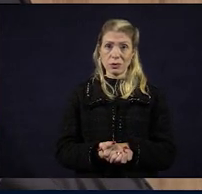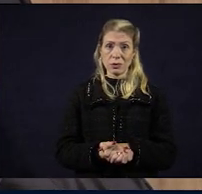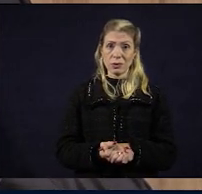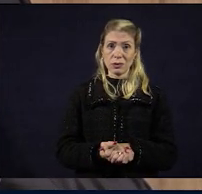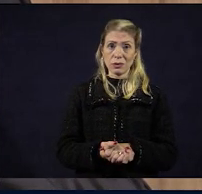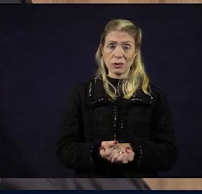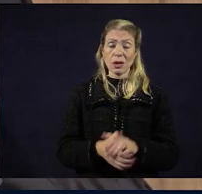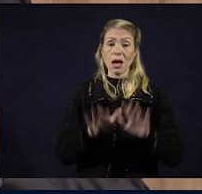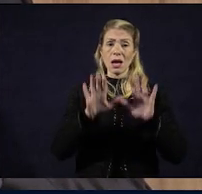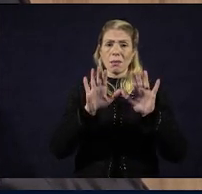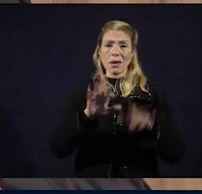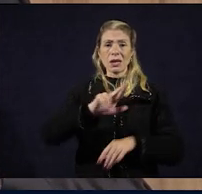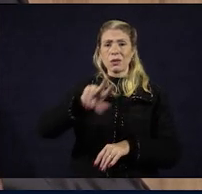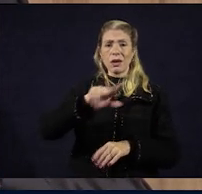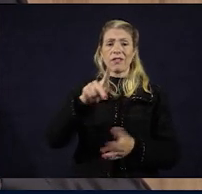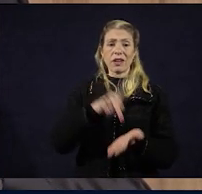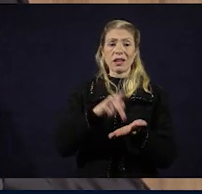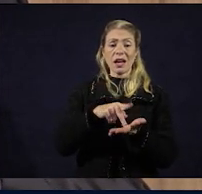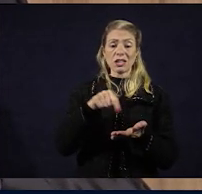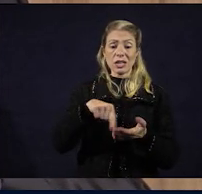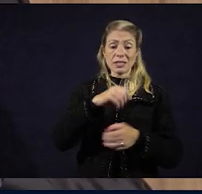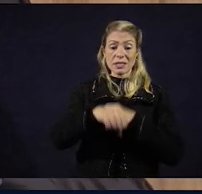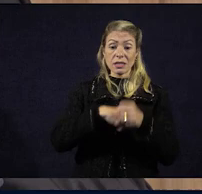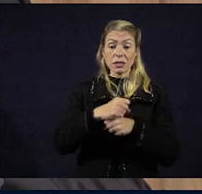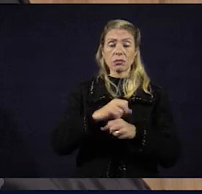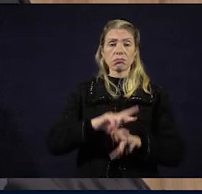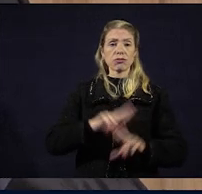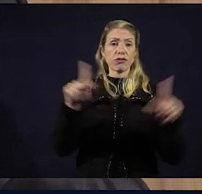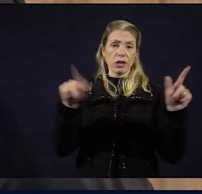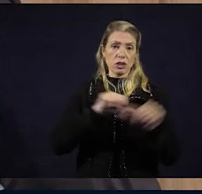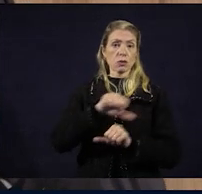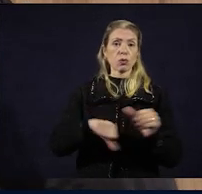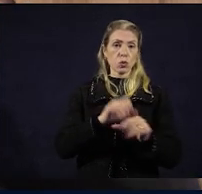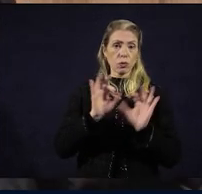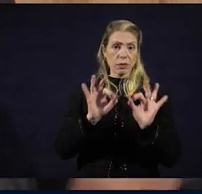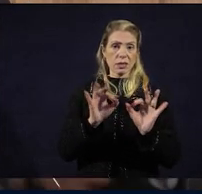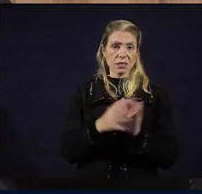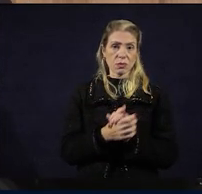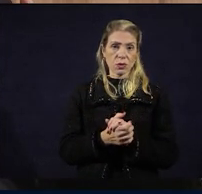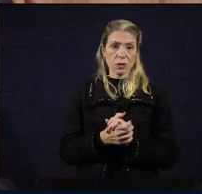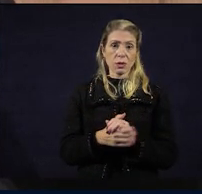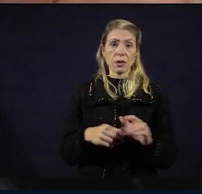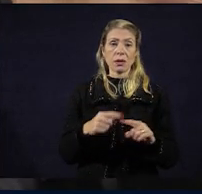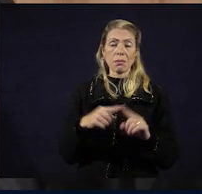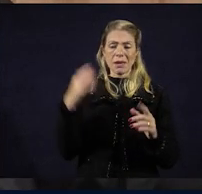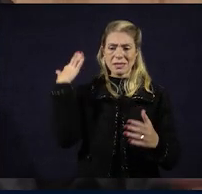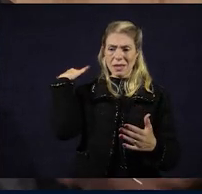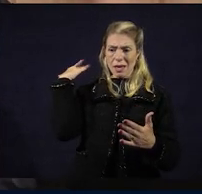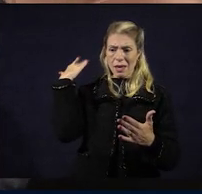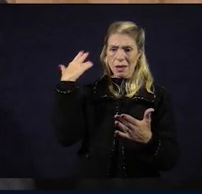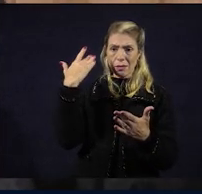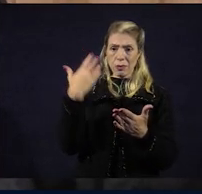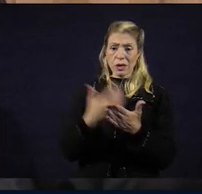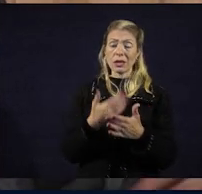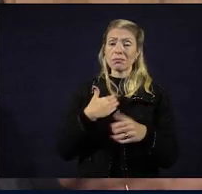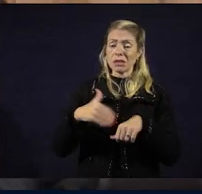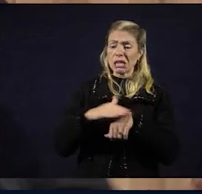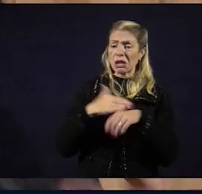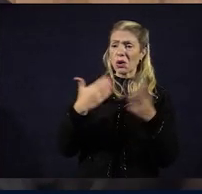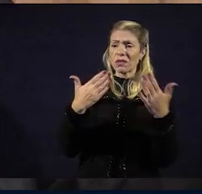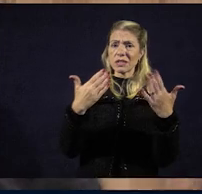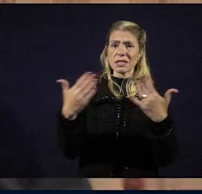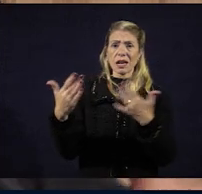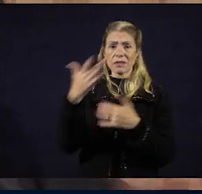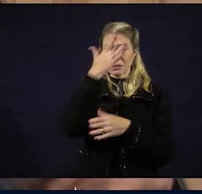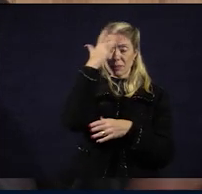isso não é uma verdade para esse ano tá mudando bastante mas na época eu conversava com muitos